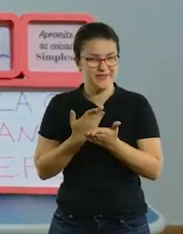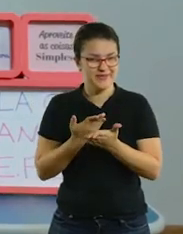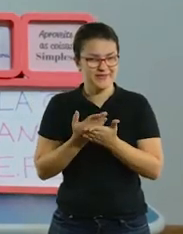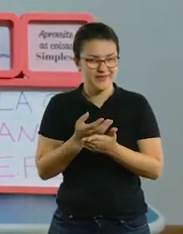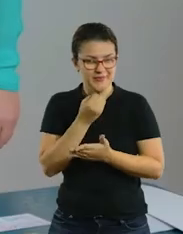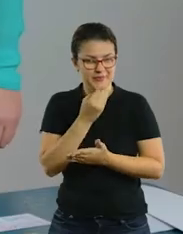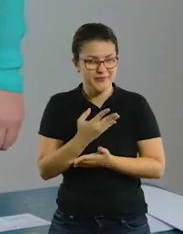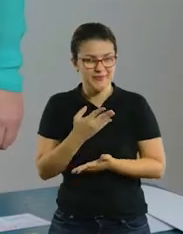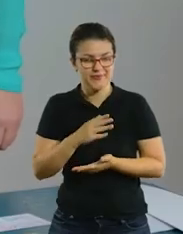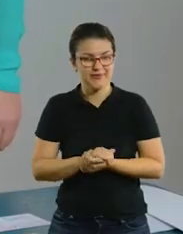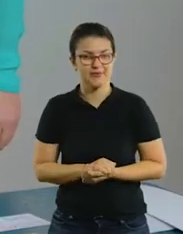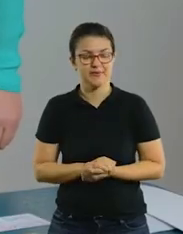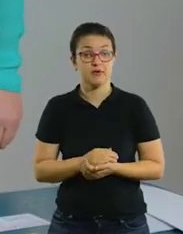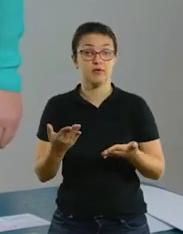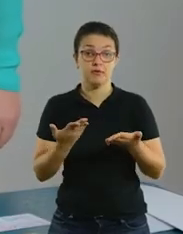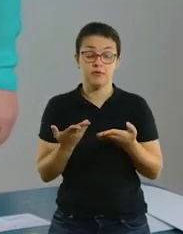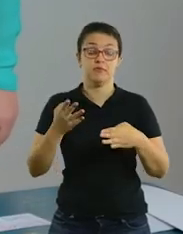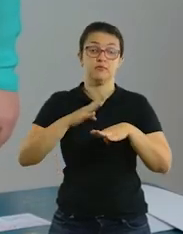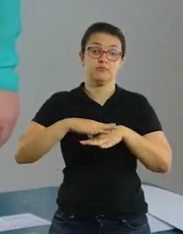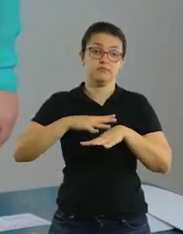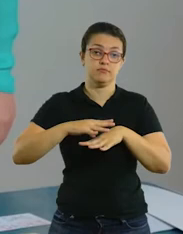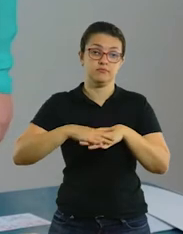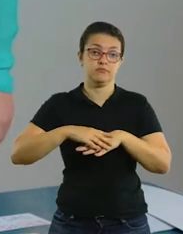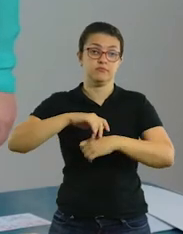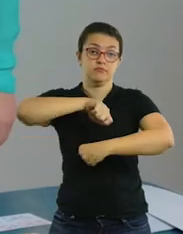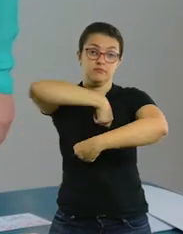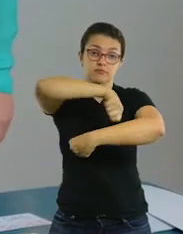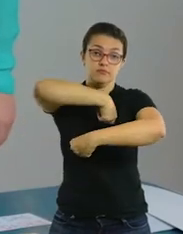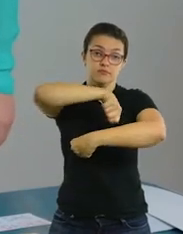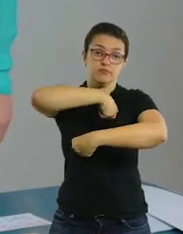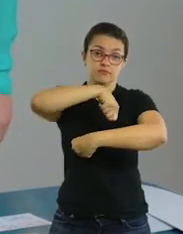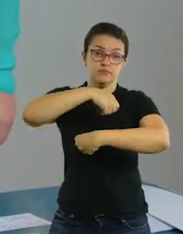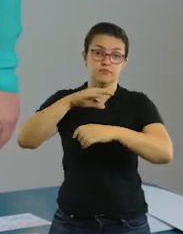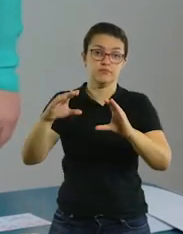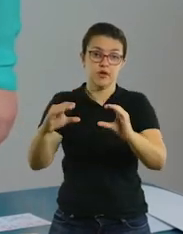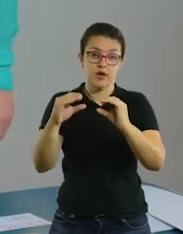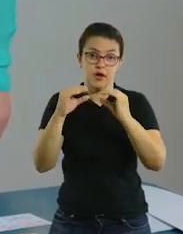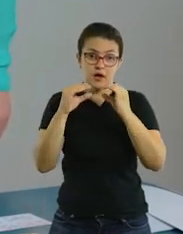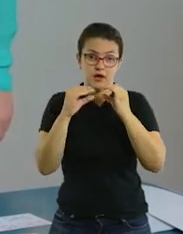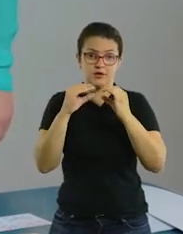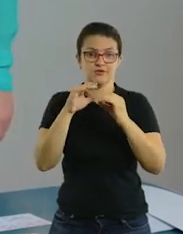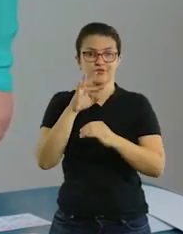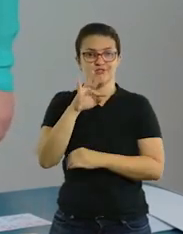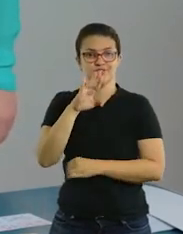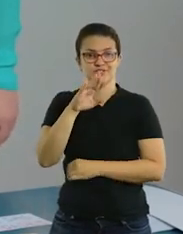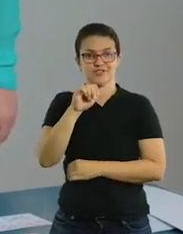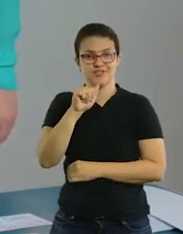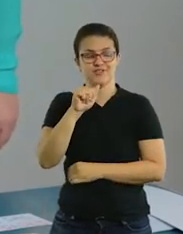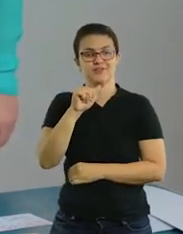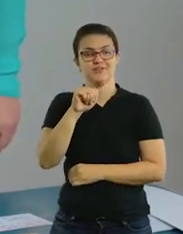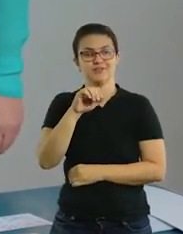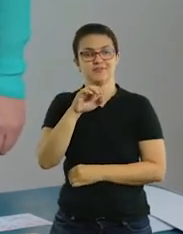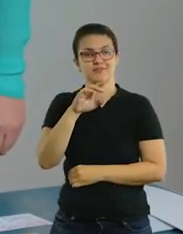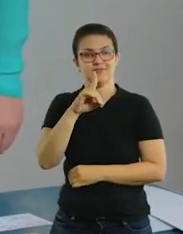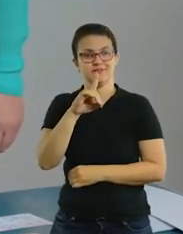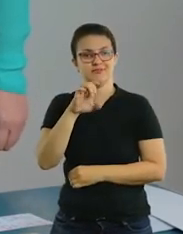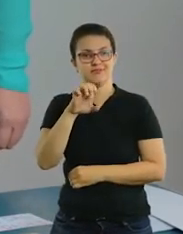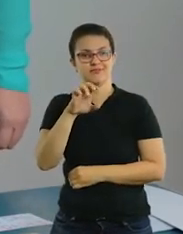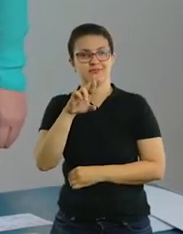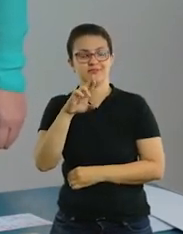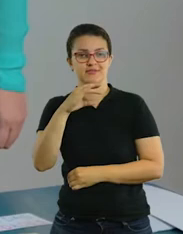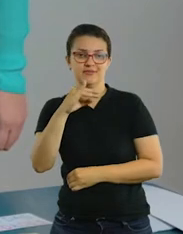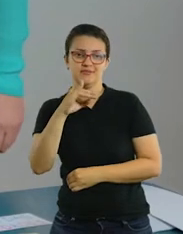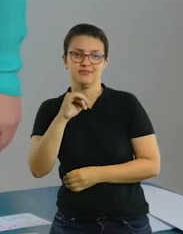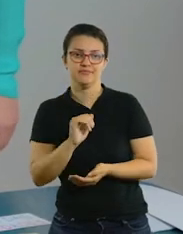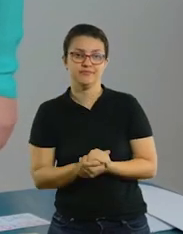bom! Agora vamos ler em língua portuguesa a receita Sanduíches da Tia Dercy. Vamos lá? Você